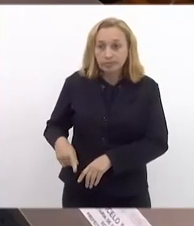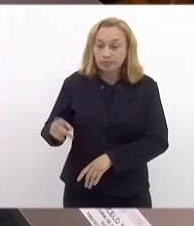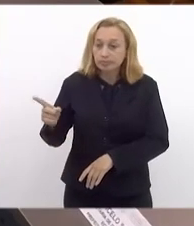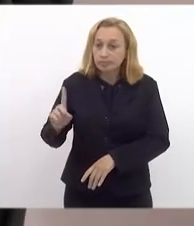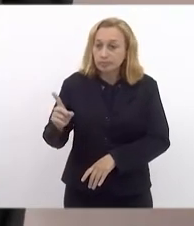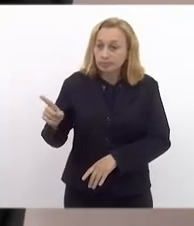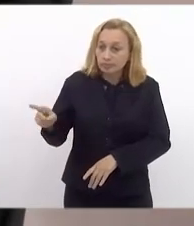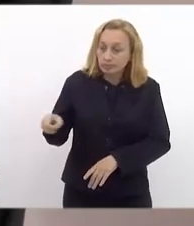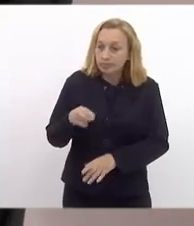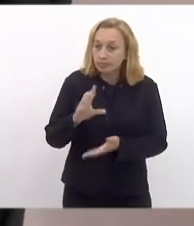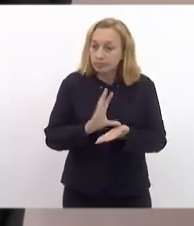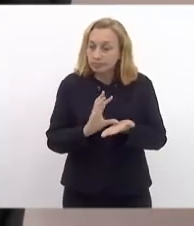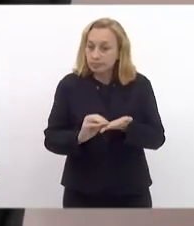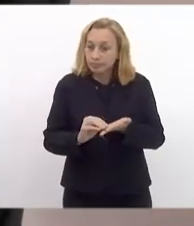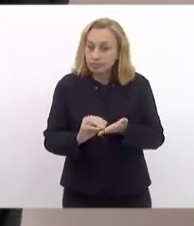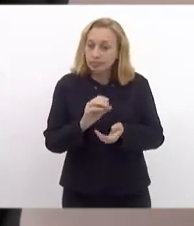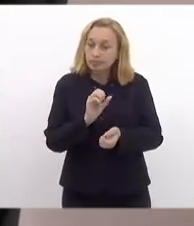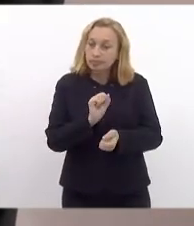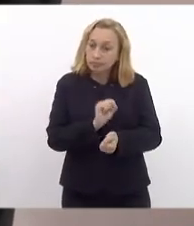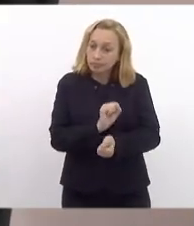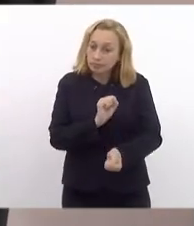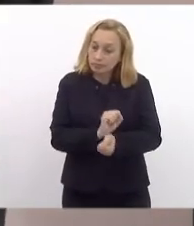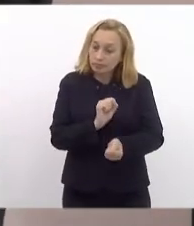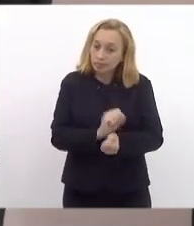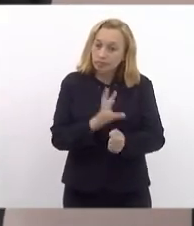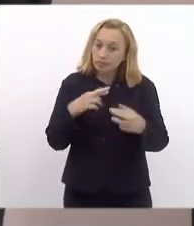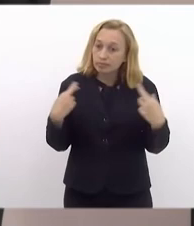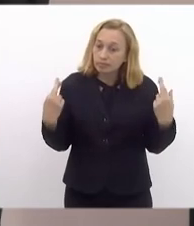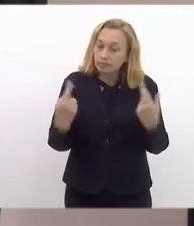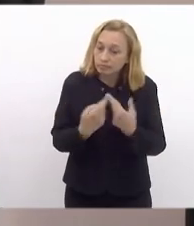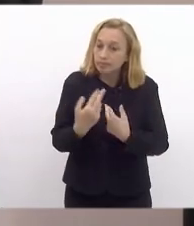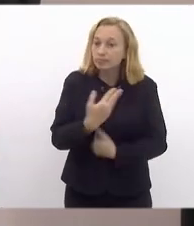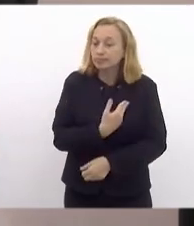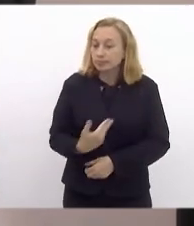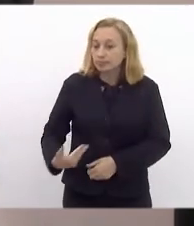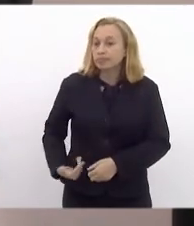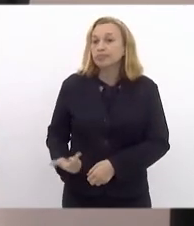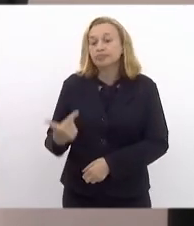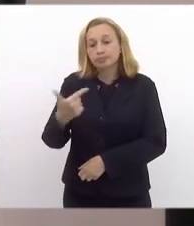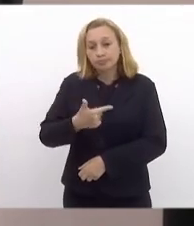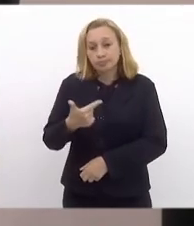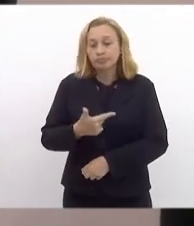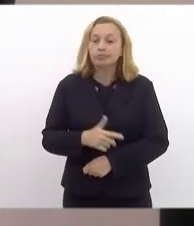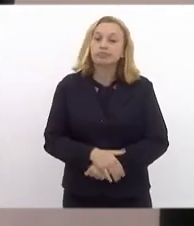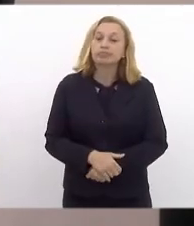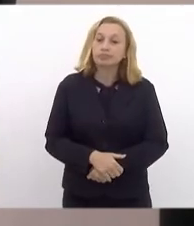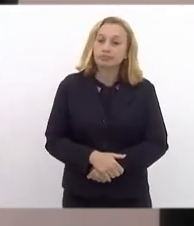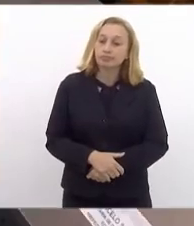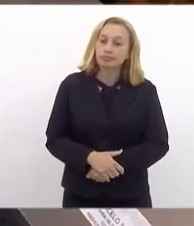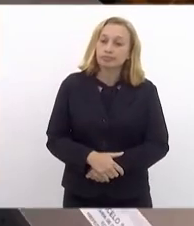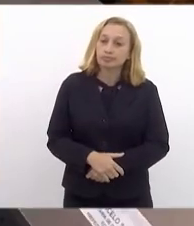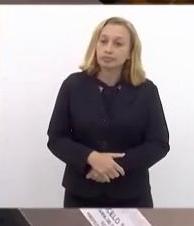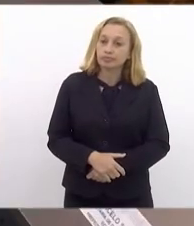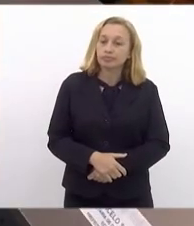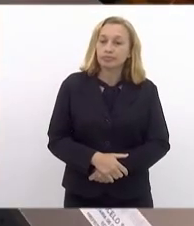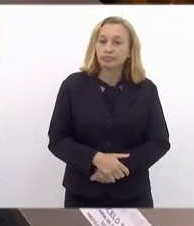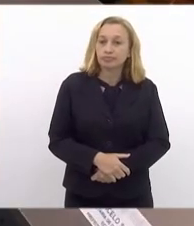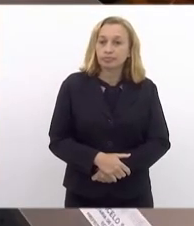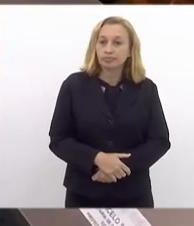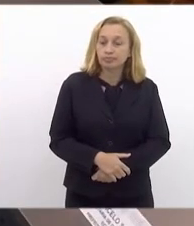Pauta enquanto a gente não fizer esta segunda rodada que